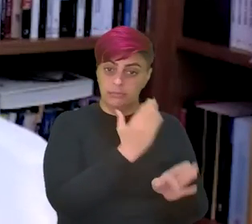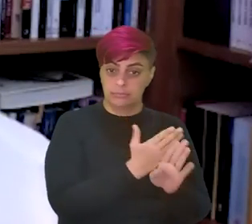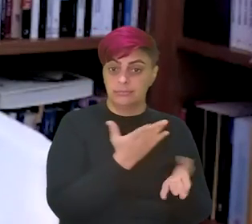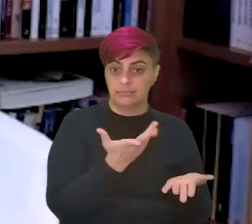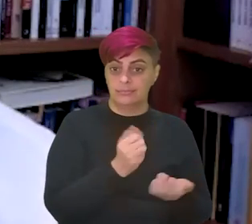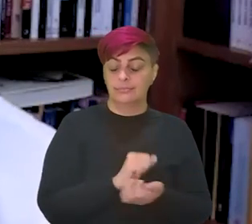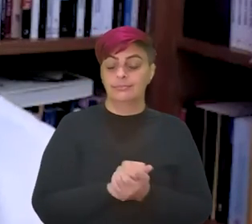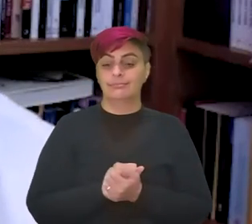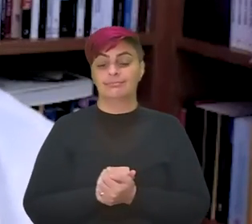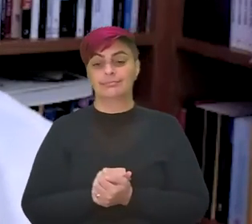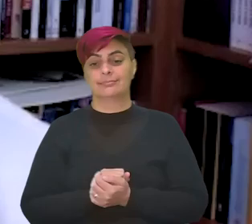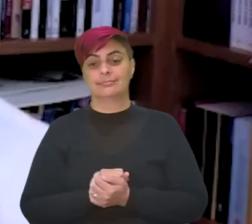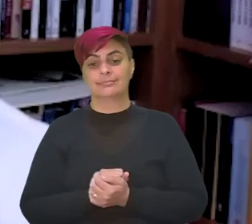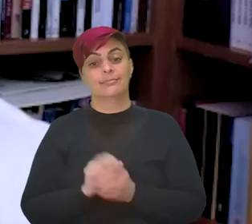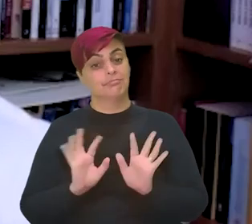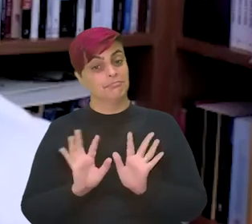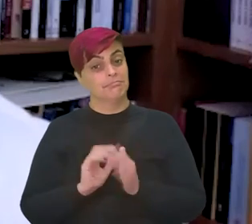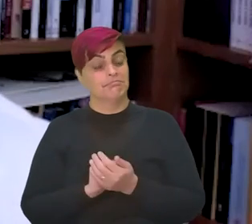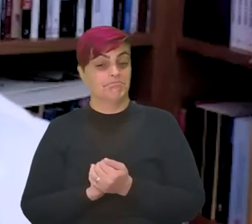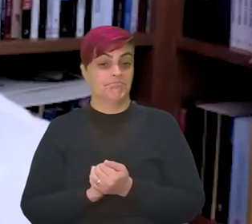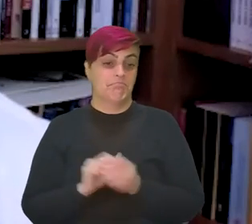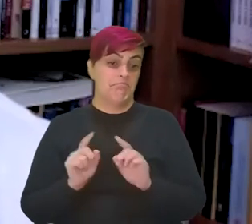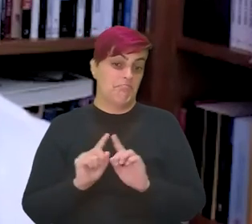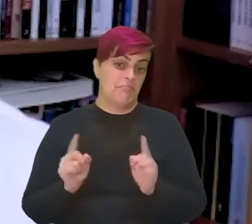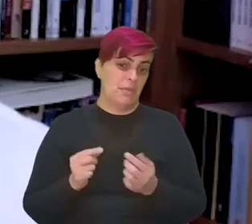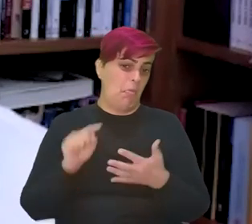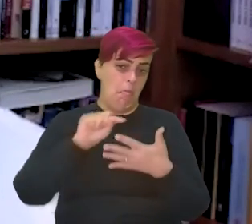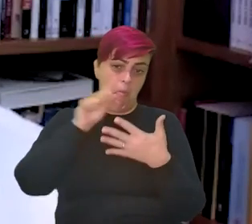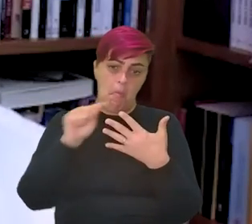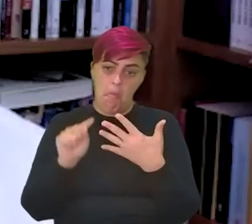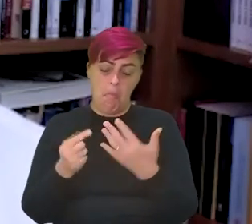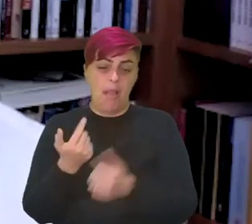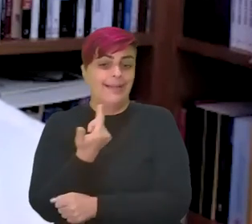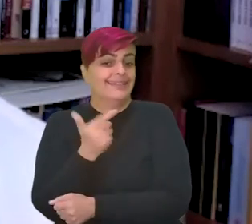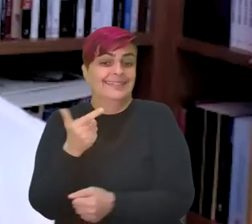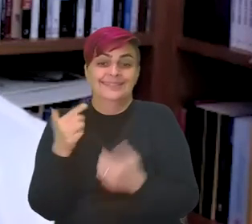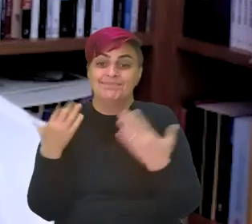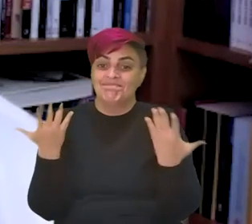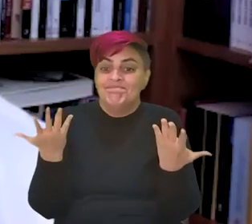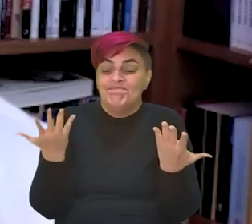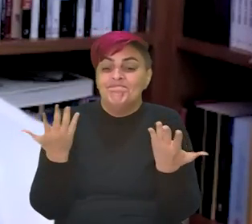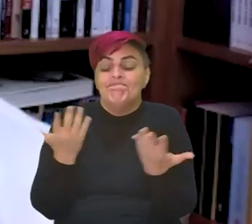Lévi-Strauss, né? E isso, enfim, então você não tem hipóteses,